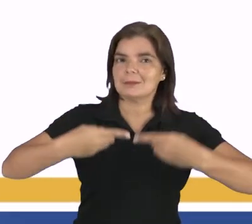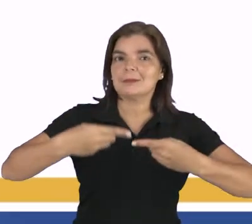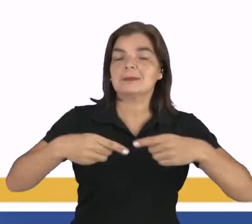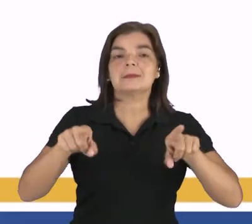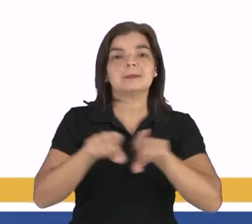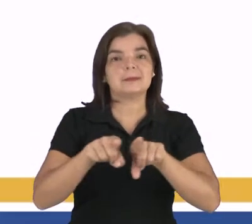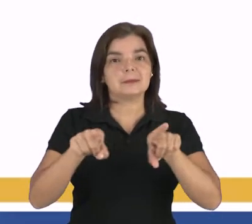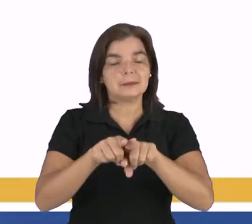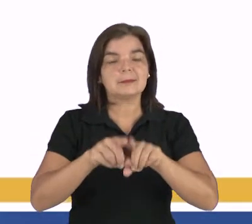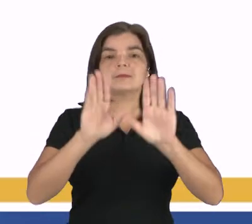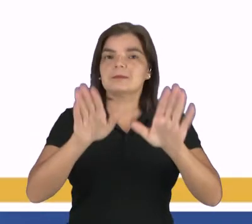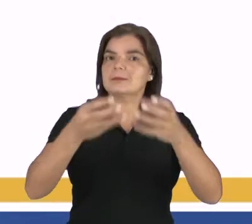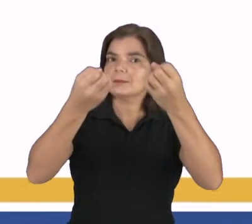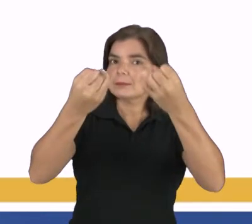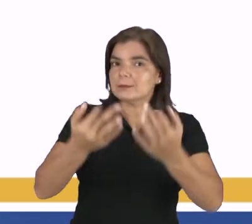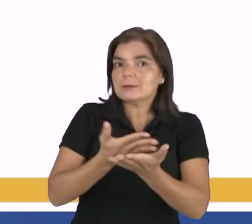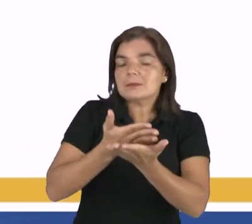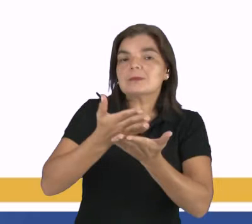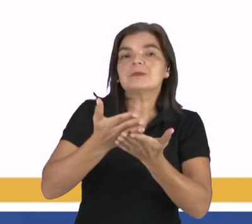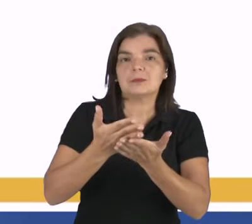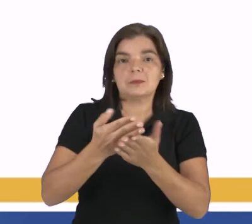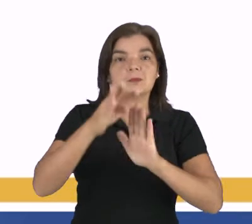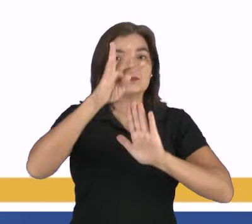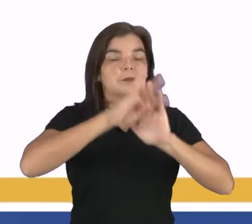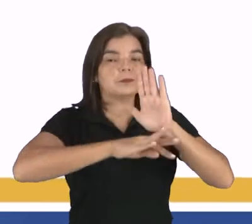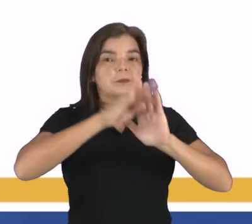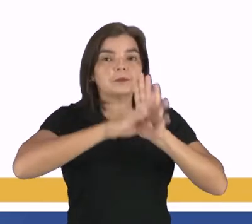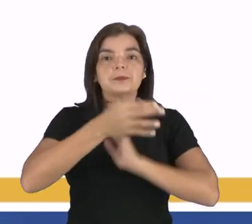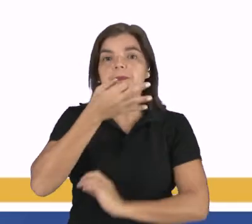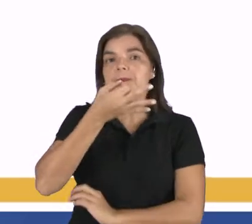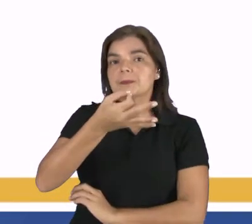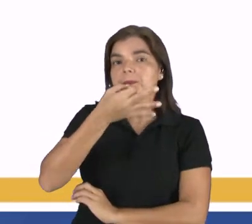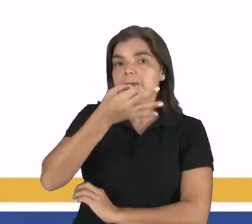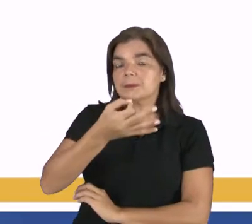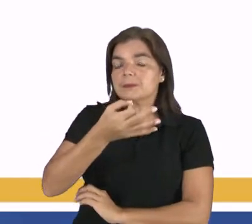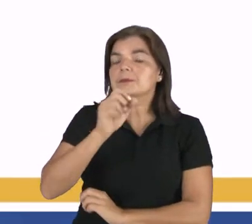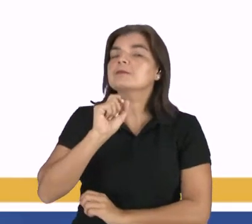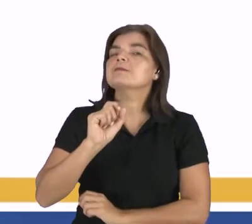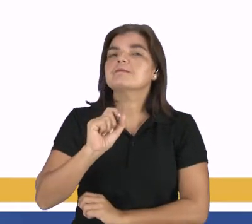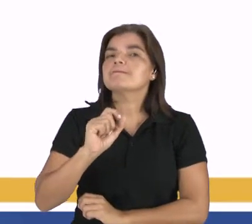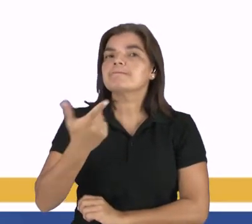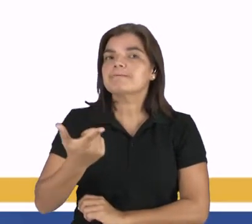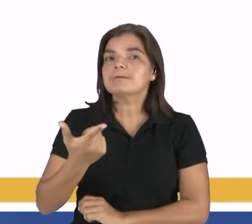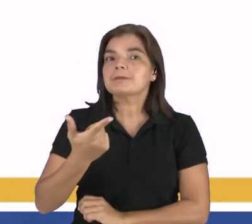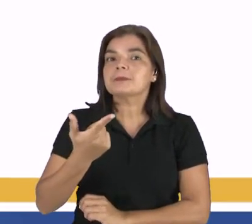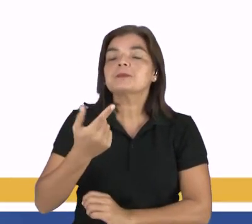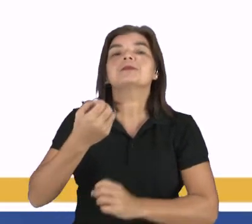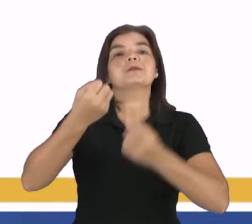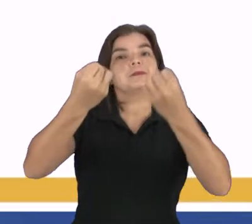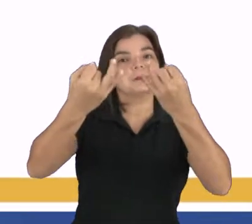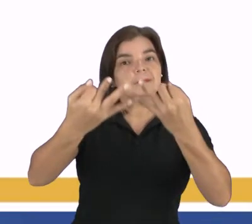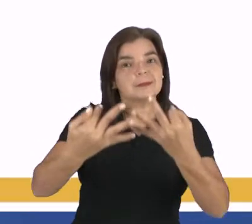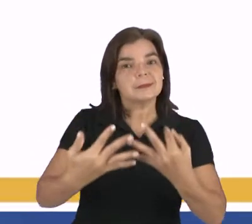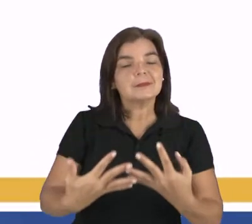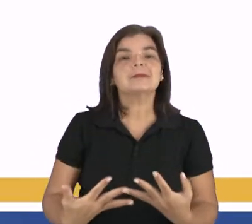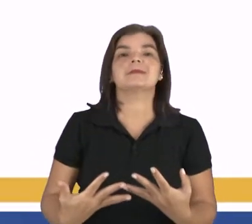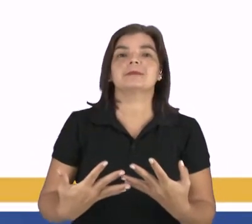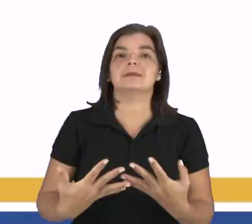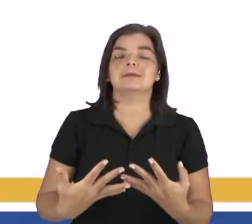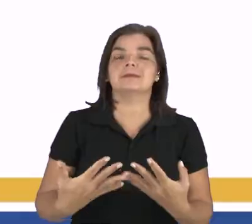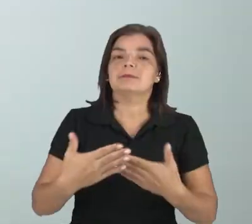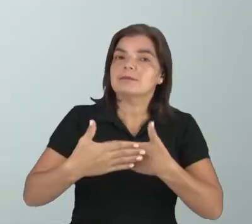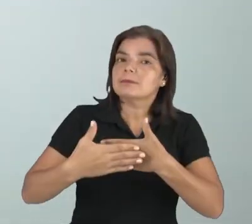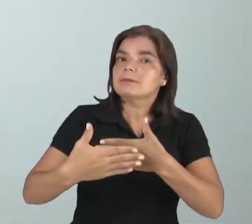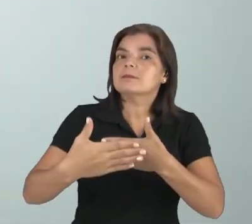uma vez que, já disse no início, os textos de opinião são embasados por argumentos. Então,